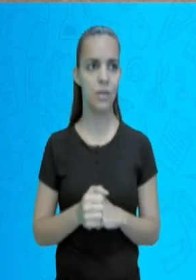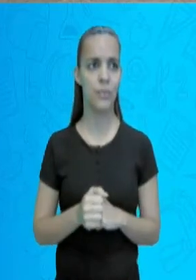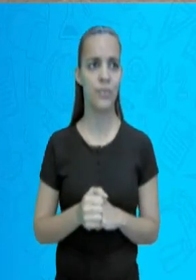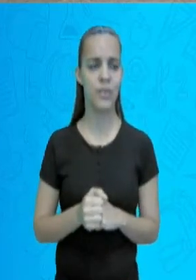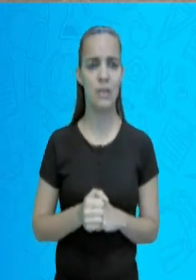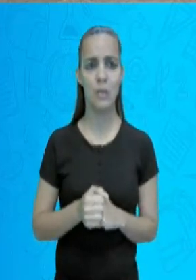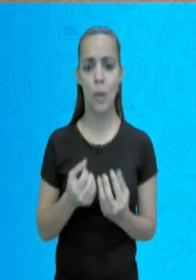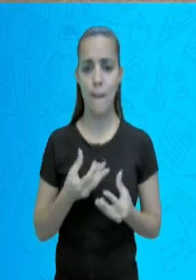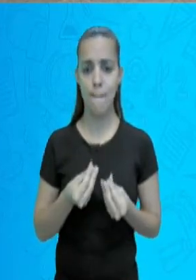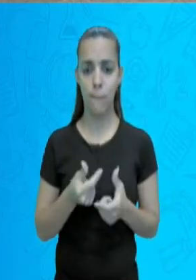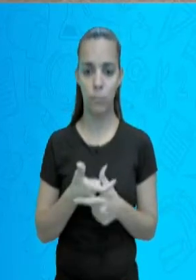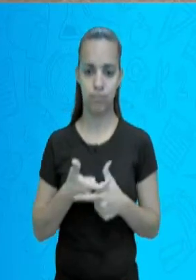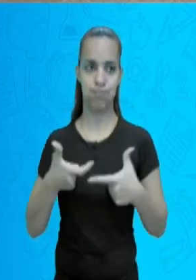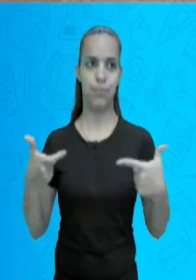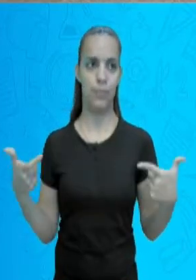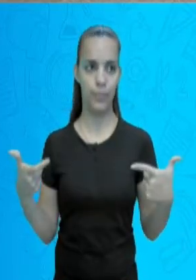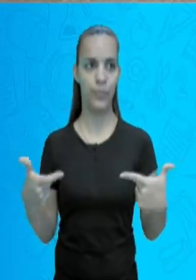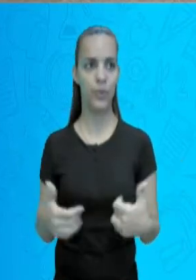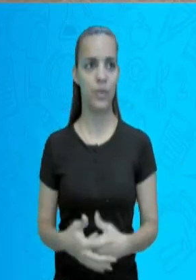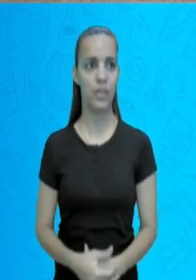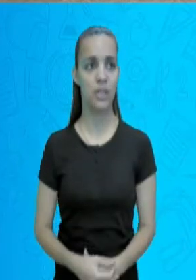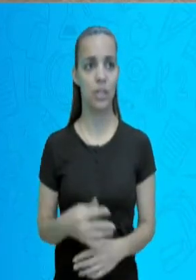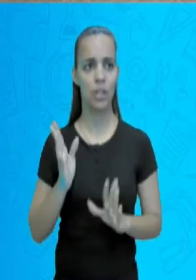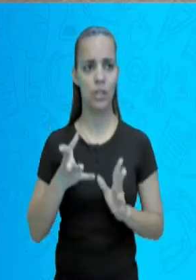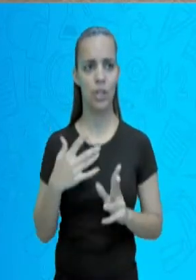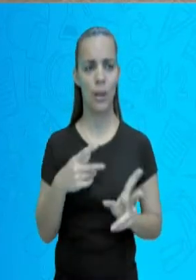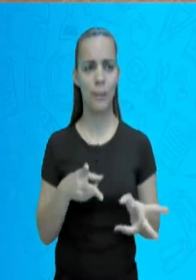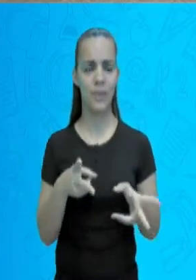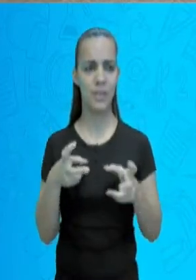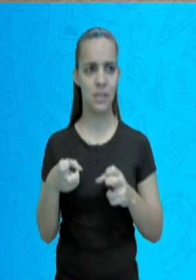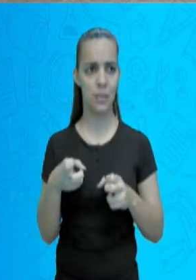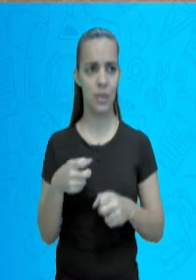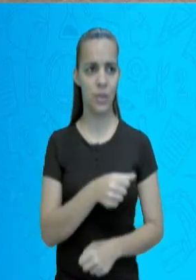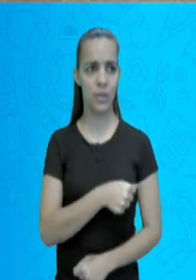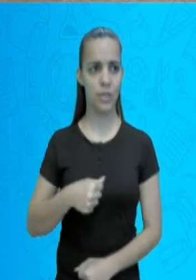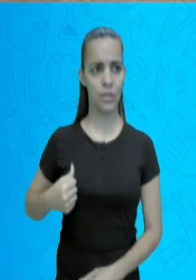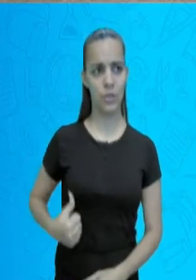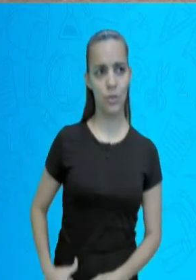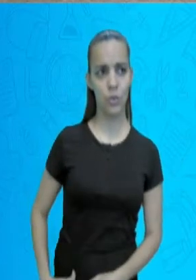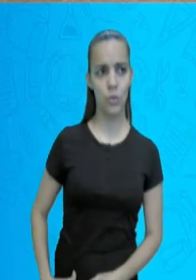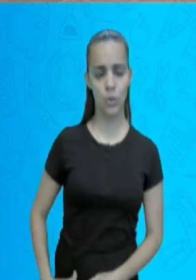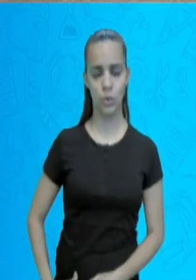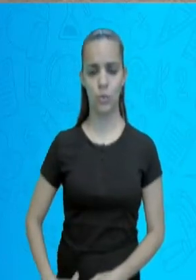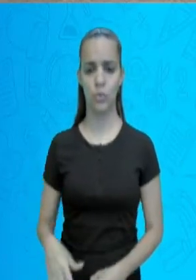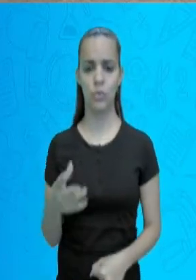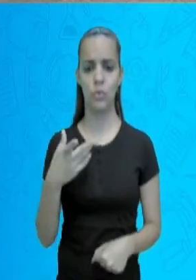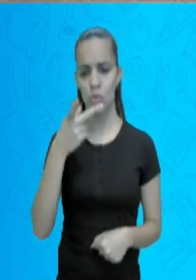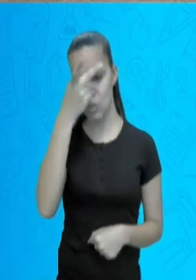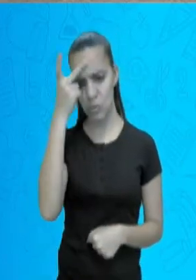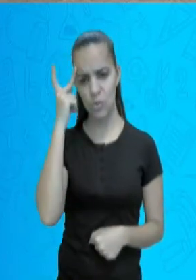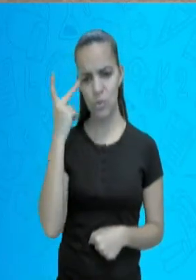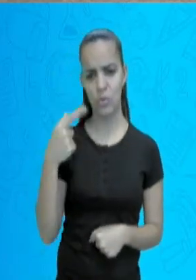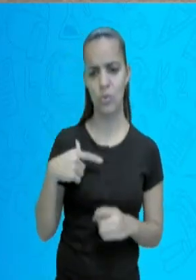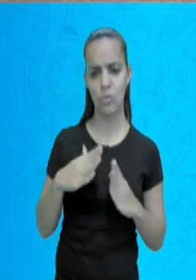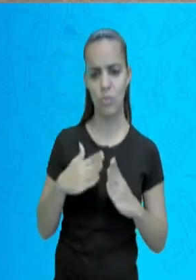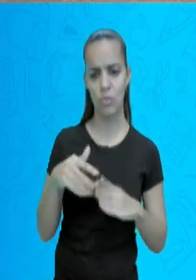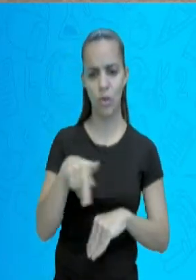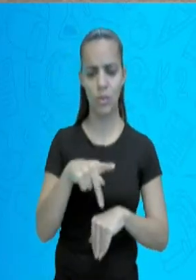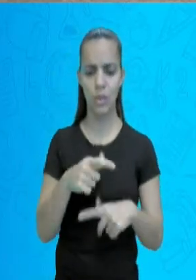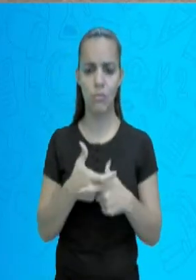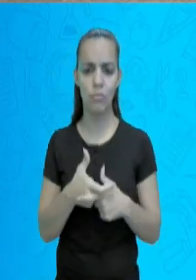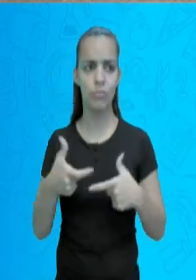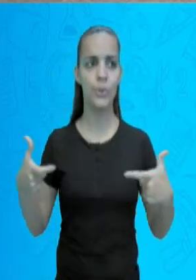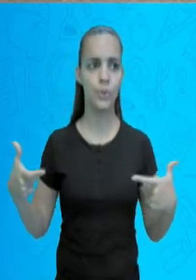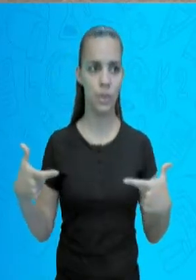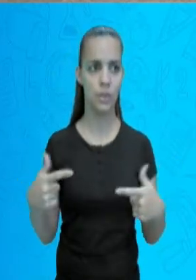Então, nós percebemos que na China o número de população é muito intenso,